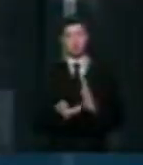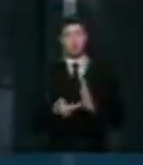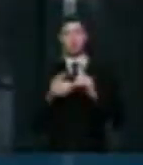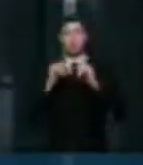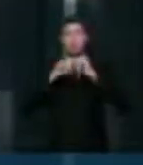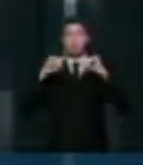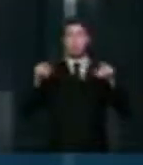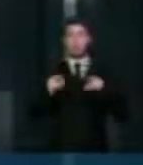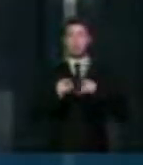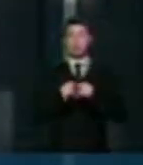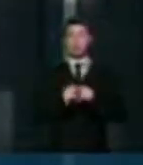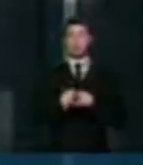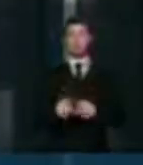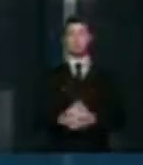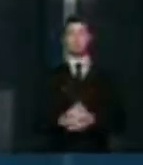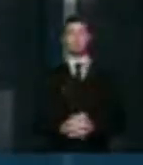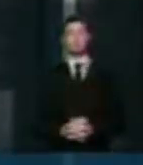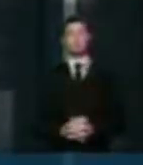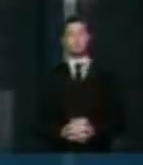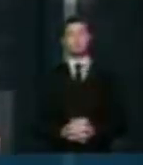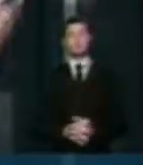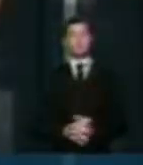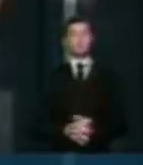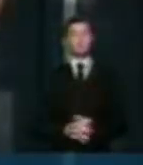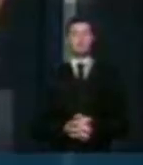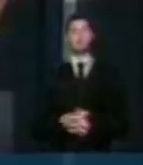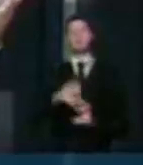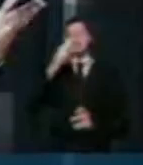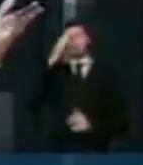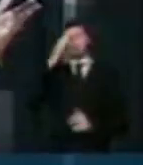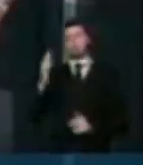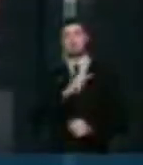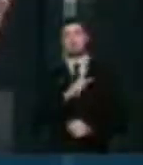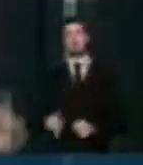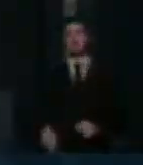seja amplamente divulgado pelos órgãos de comunicação desse parlamento. Senhor presidente, agradeço pelo tempo da deferência de Vossa Excelência.